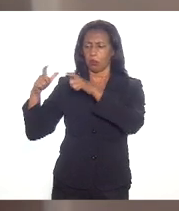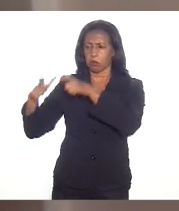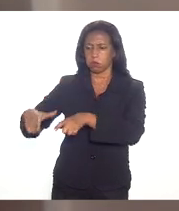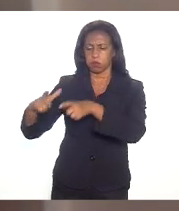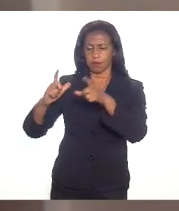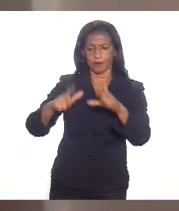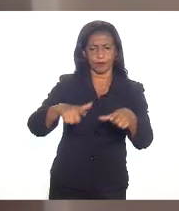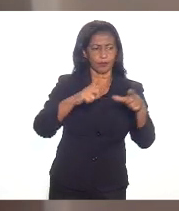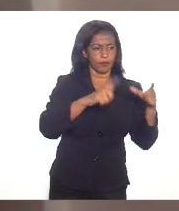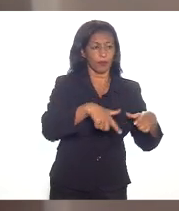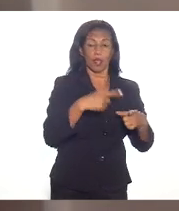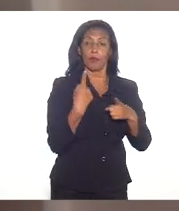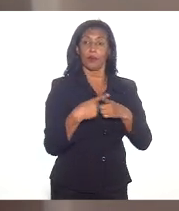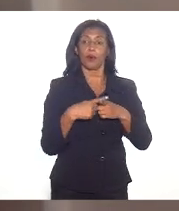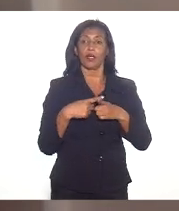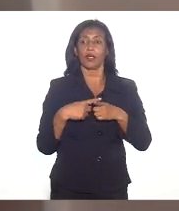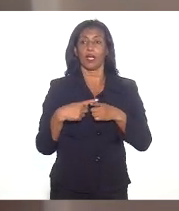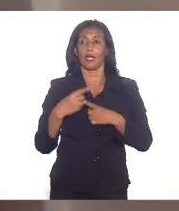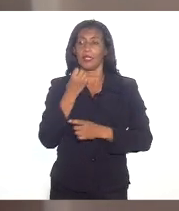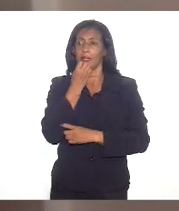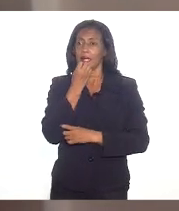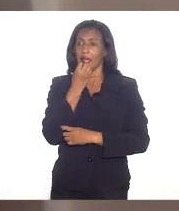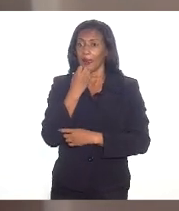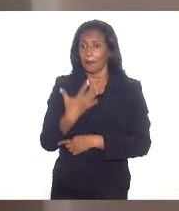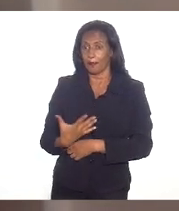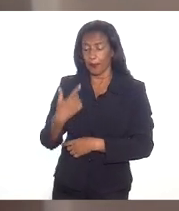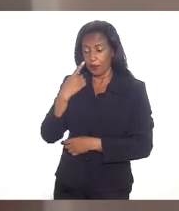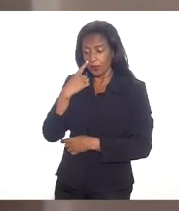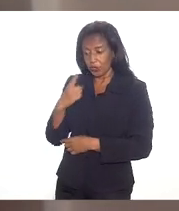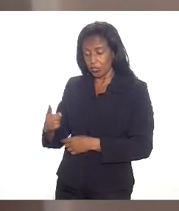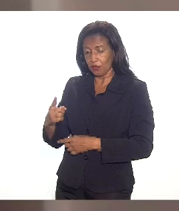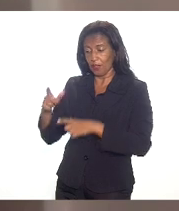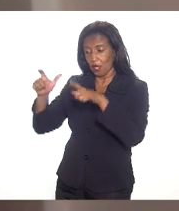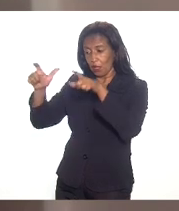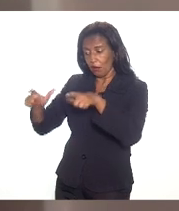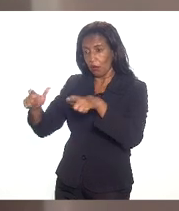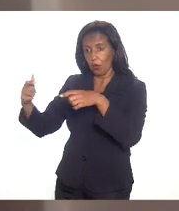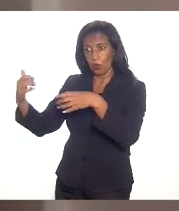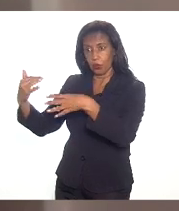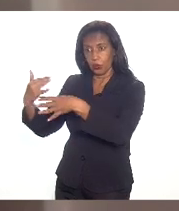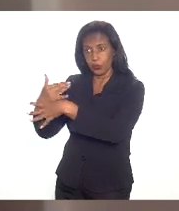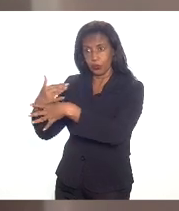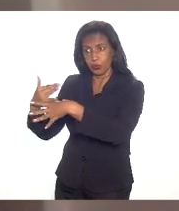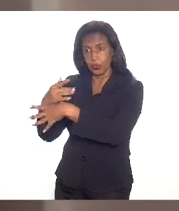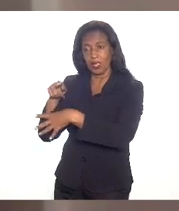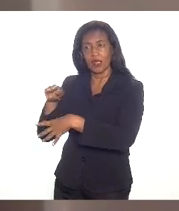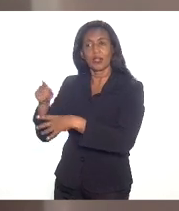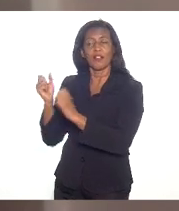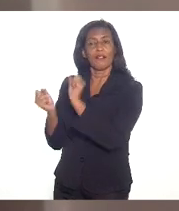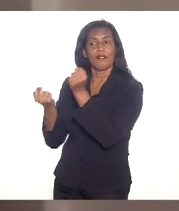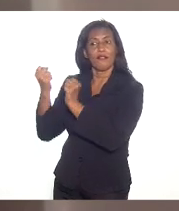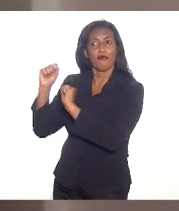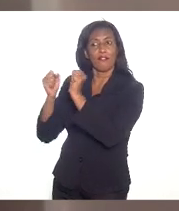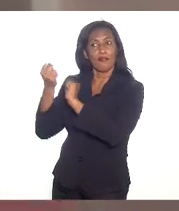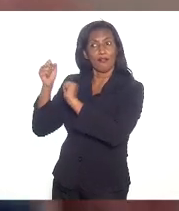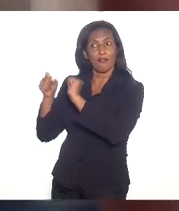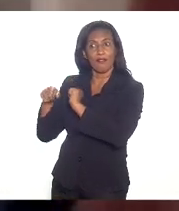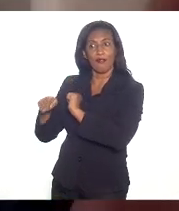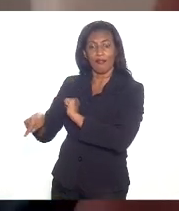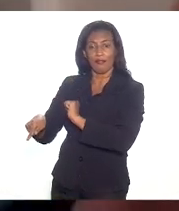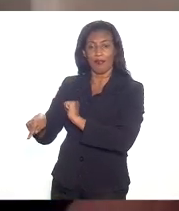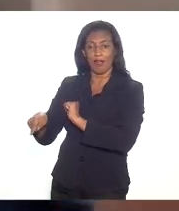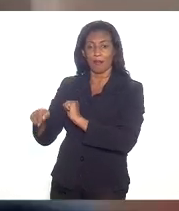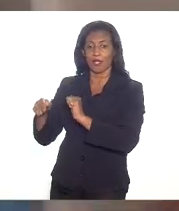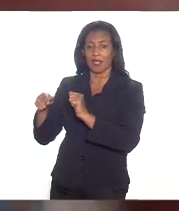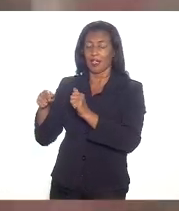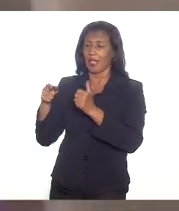importante, principalmente em regiões com baixo dinamismo ou deprimida, né? É a indústria, geralmente, quando ela se instala na região, ela vende também